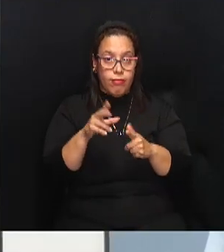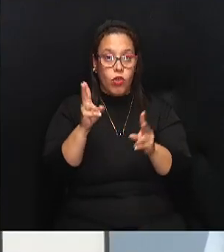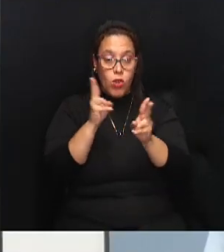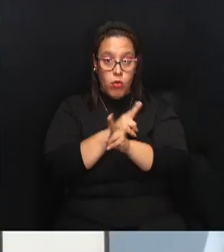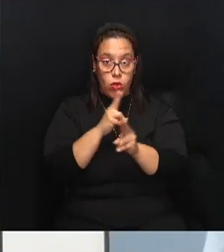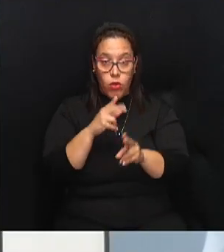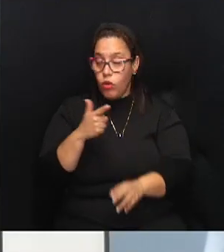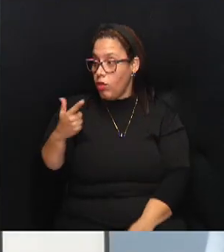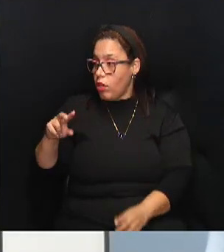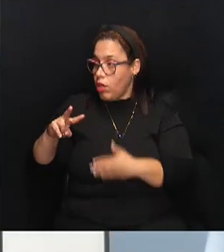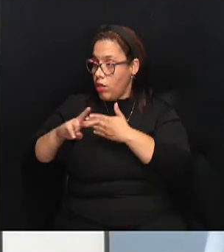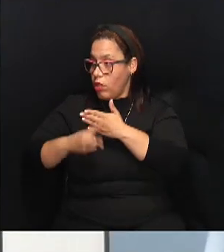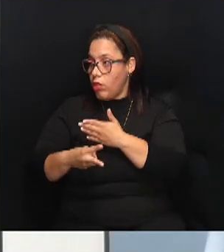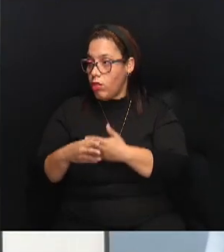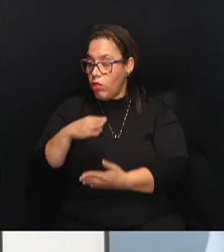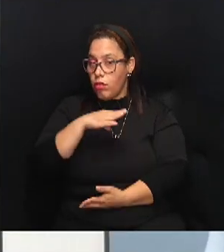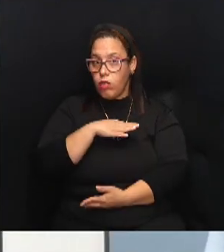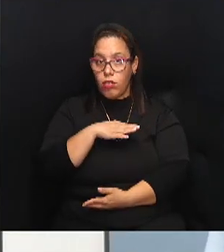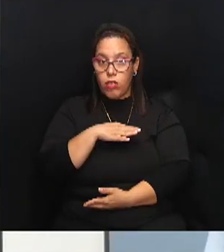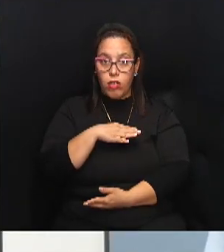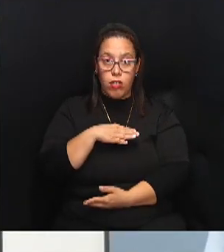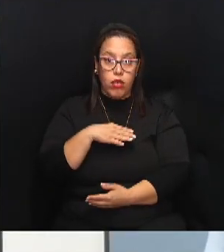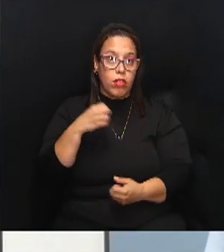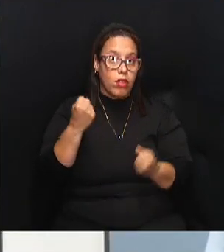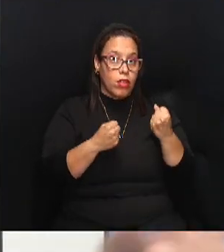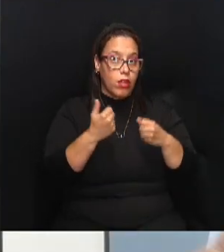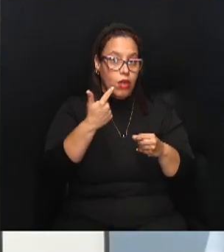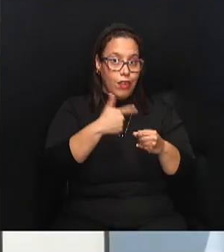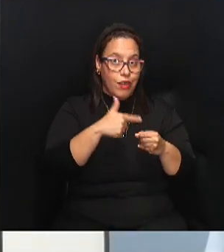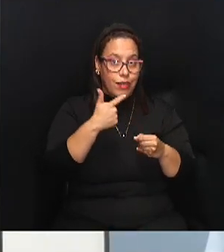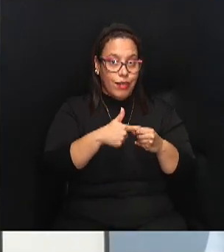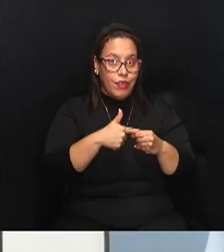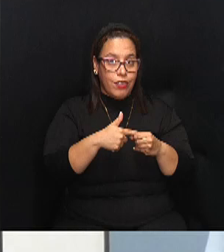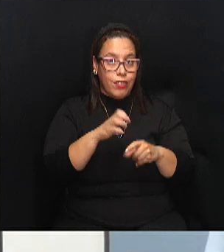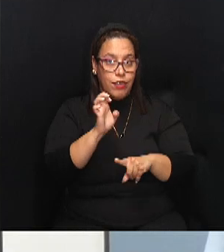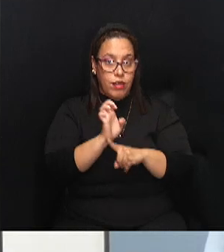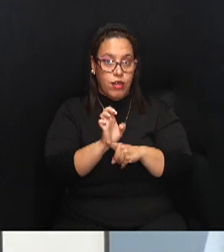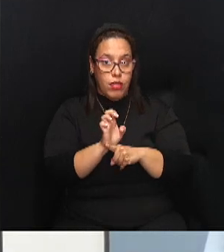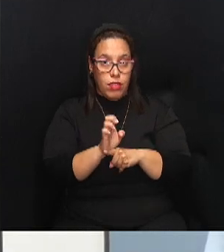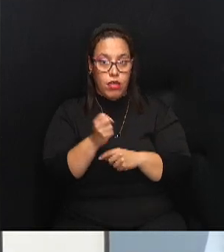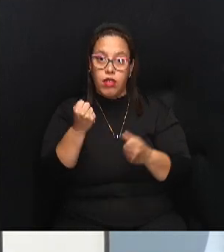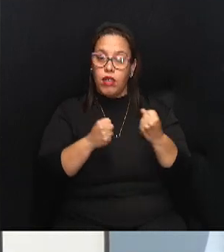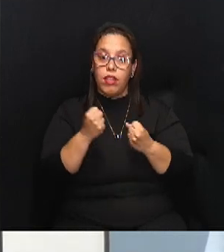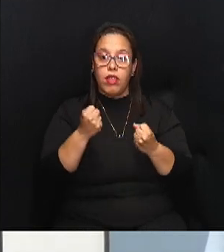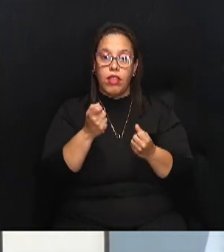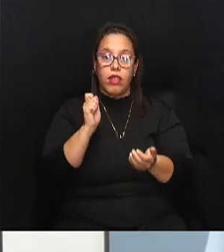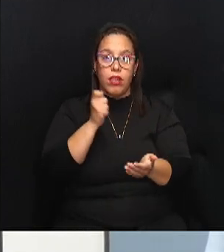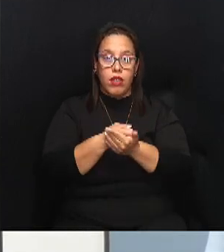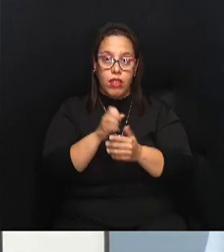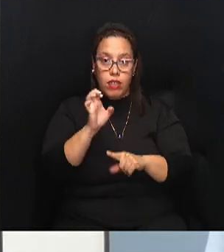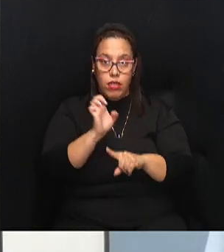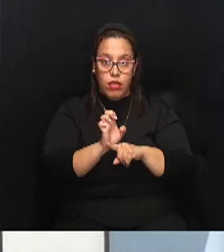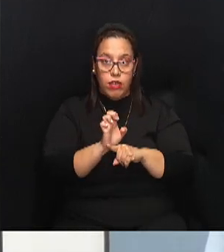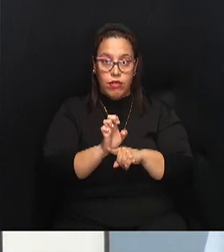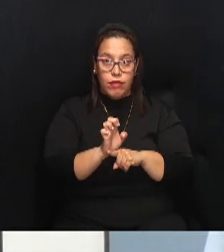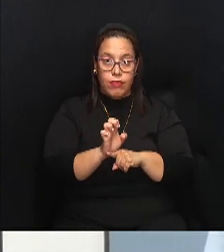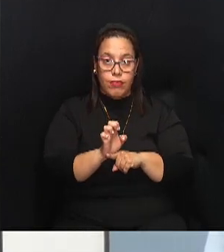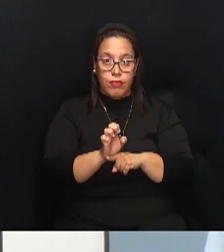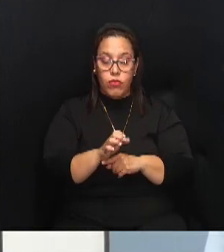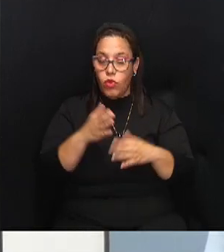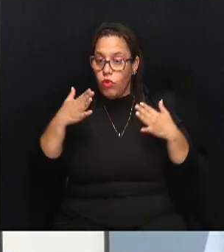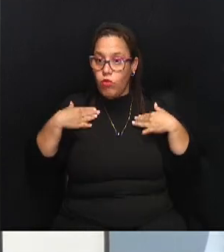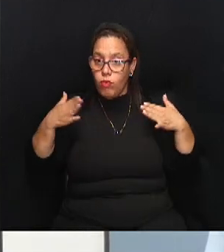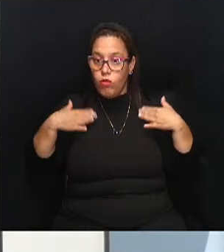emergencial. E sem um impacto no município. A gasolina quem paga? O Estado. O carro quem é que vai pagar? O Estado.